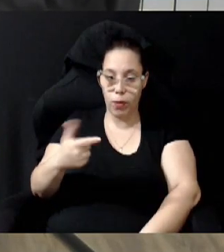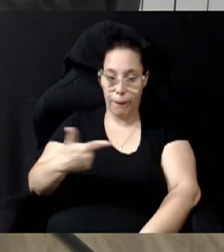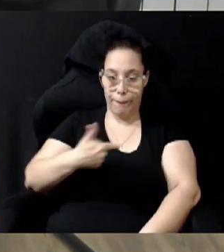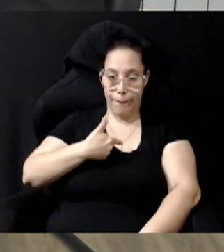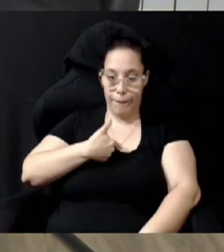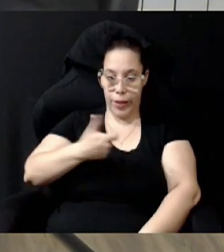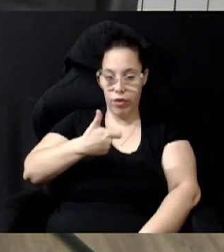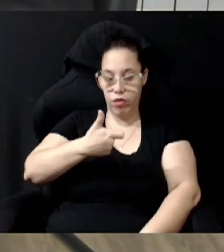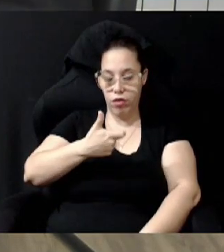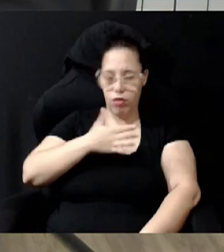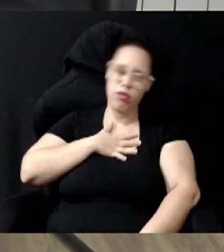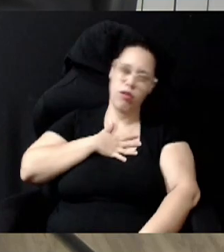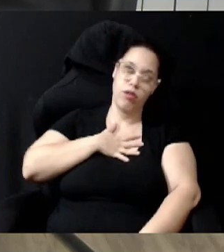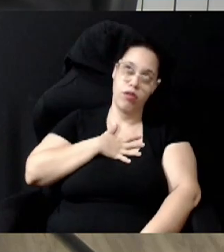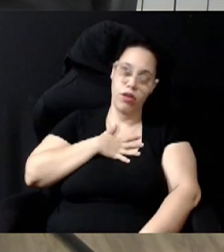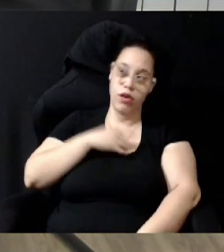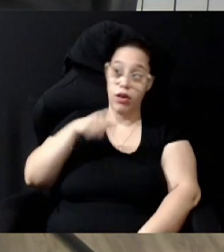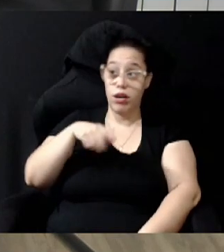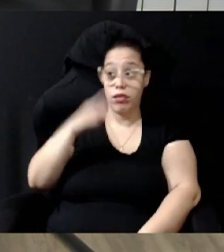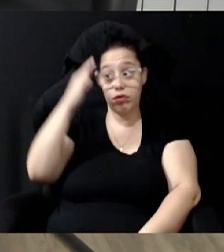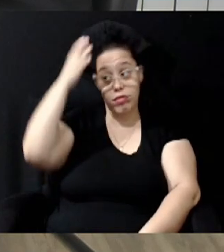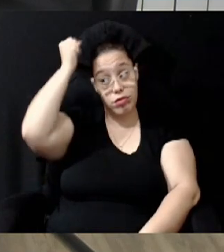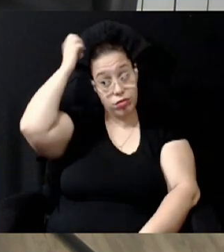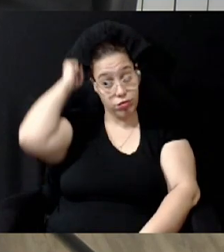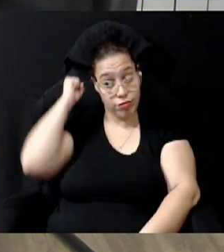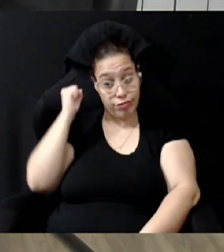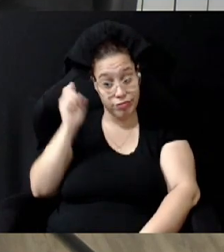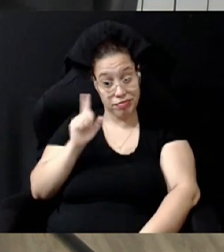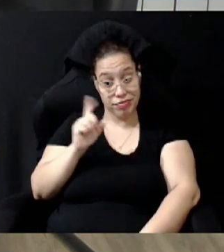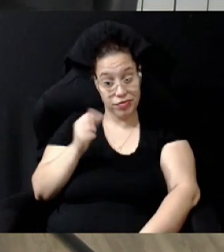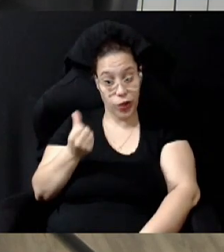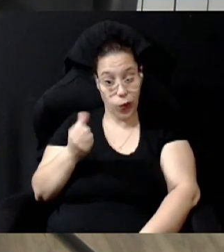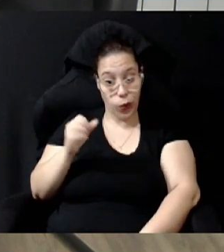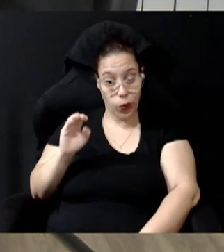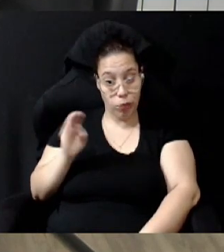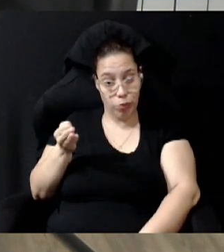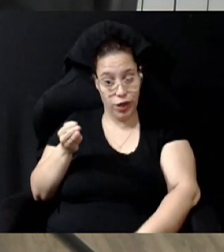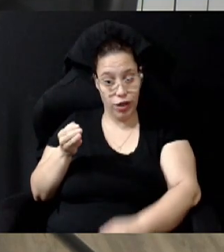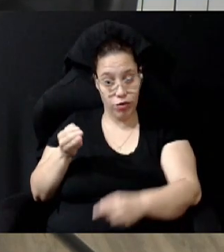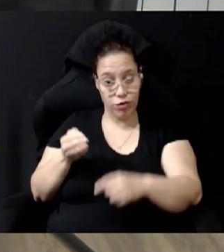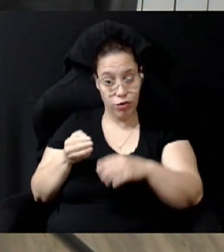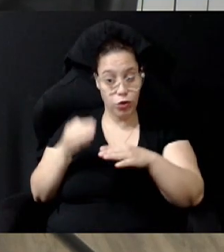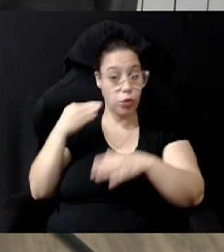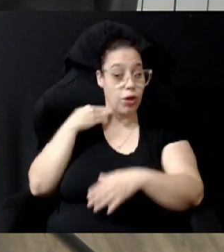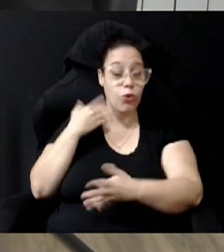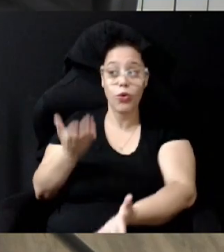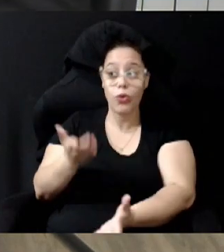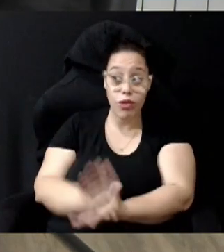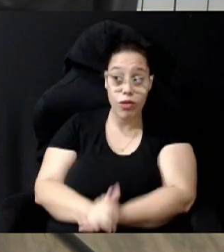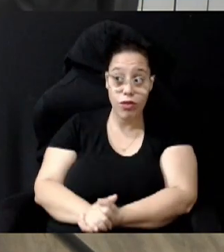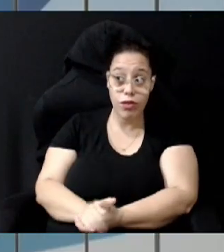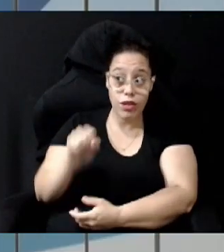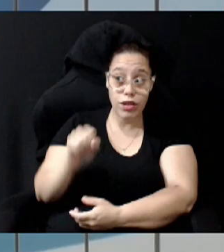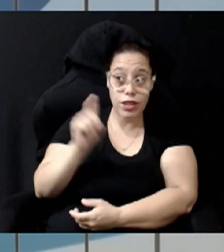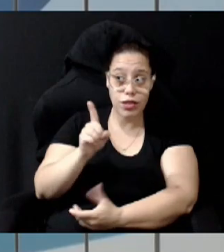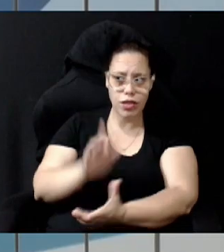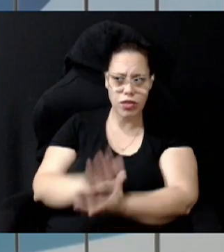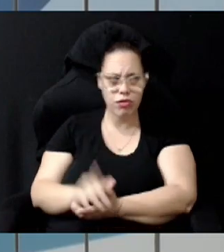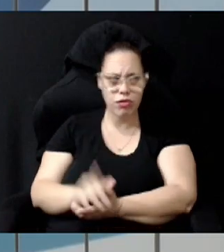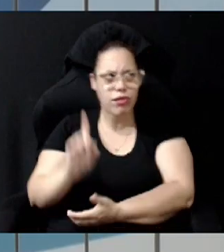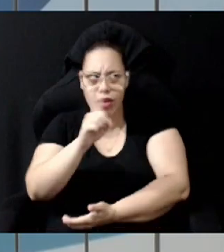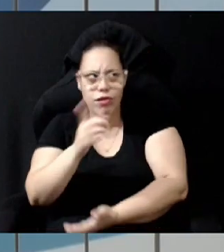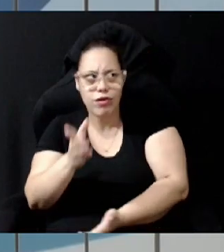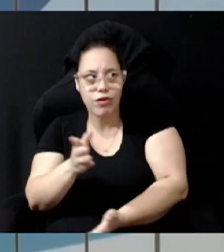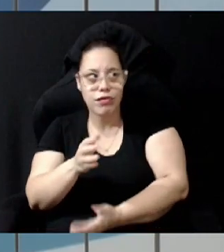Rúbia, né, não sei se você tem $1 bilhão no banco, líquido. Sim ou não? Não, não tem. Então eu vou dar uma notícia triste para